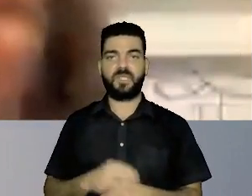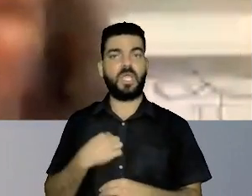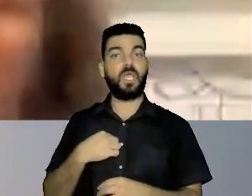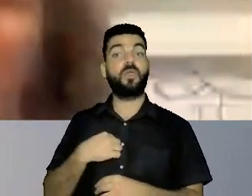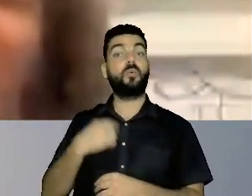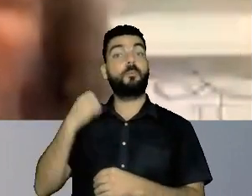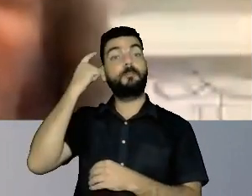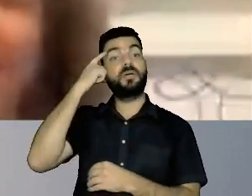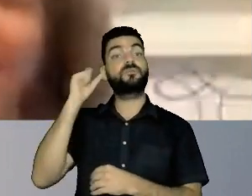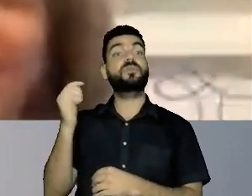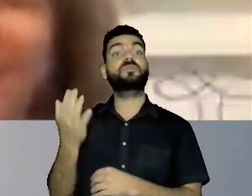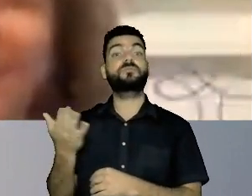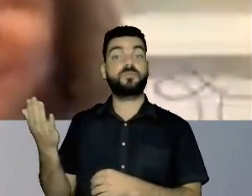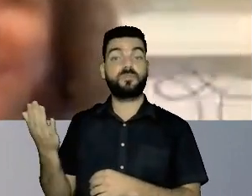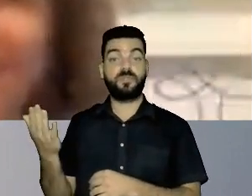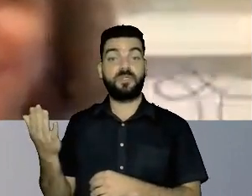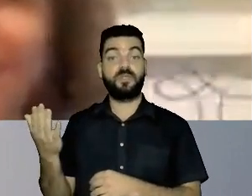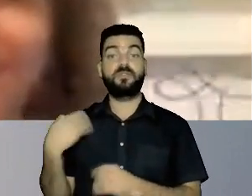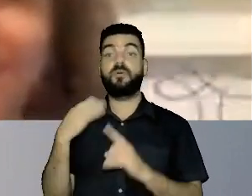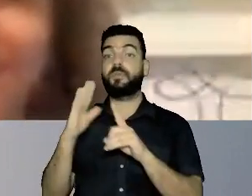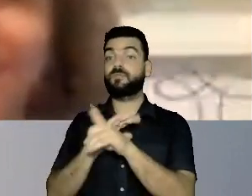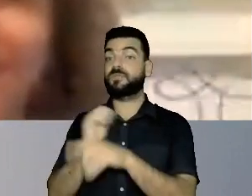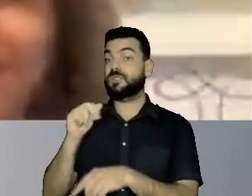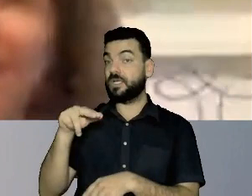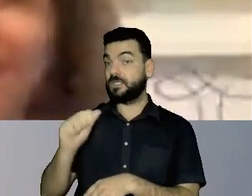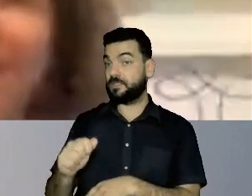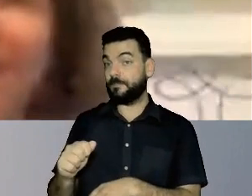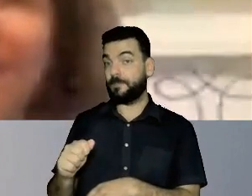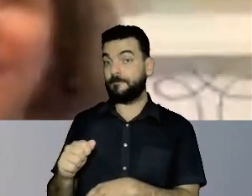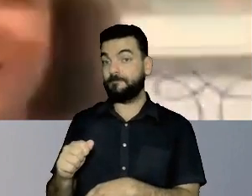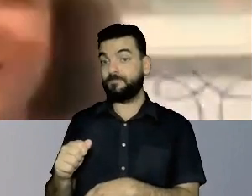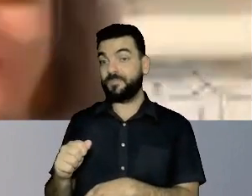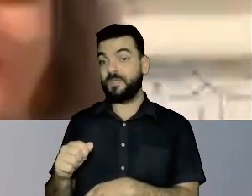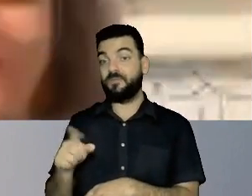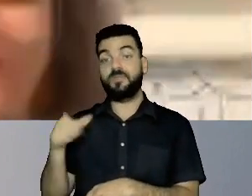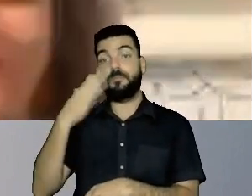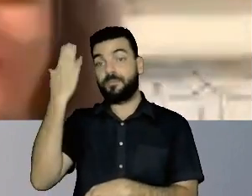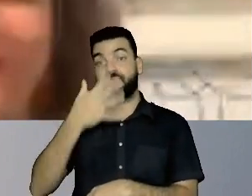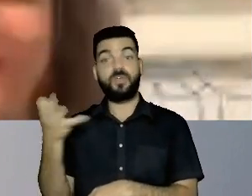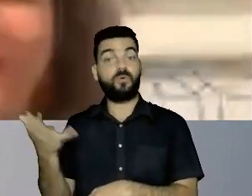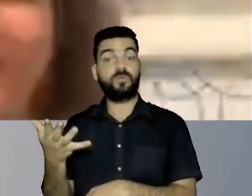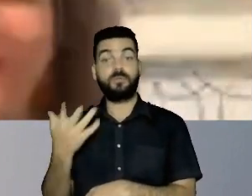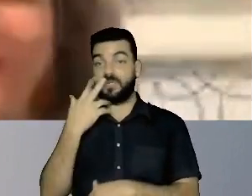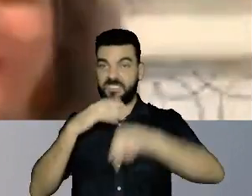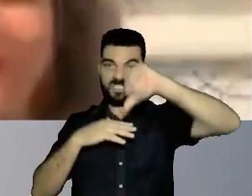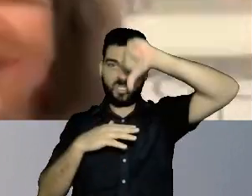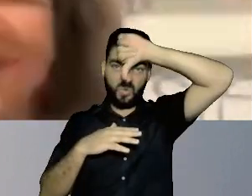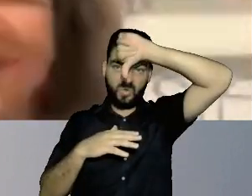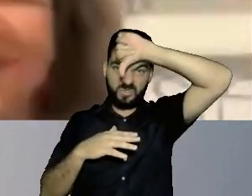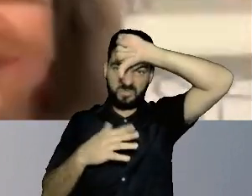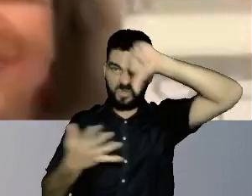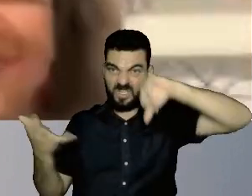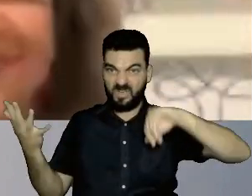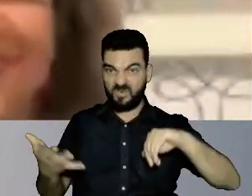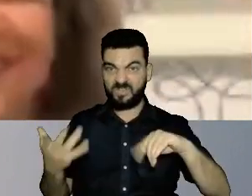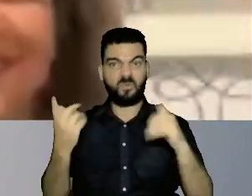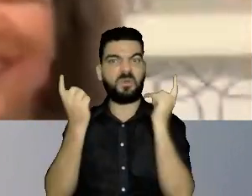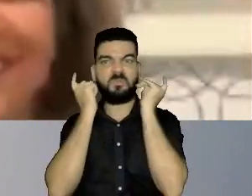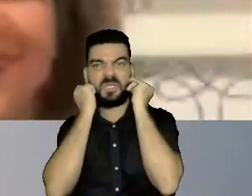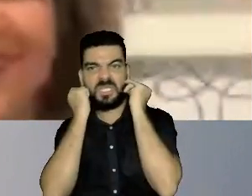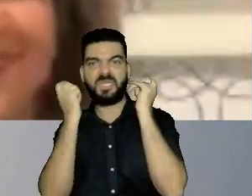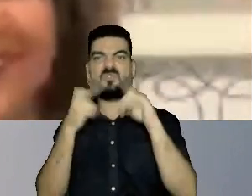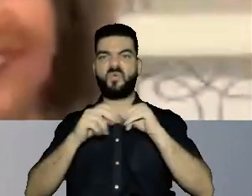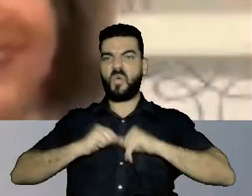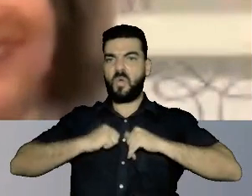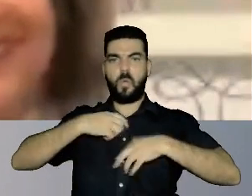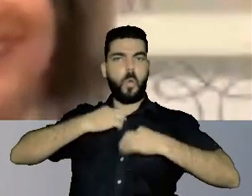Então... Muito interessante tudo isso. Eu só coloco da fala de vocês e da pergunta